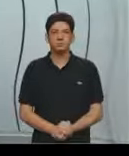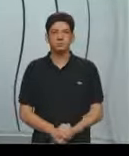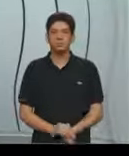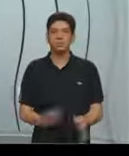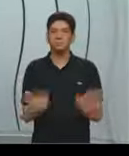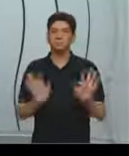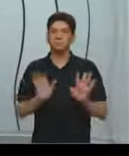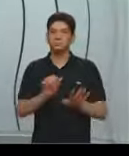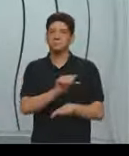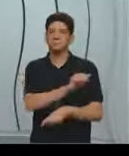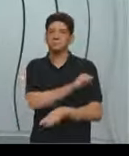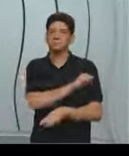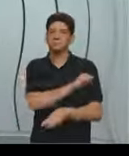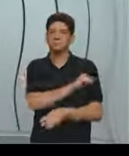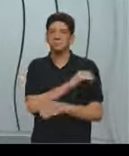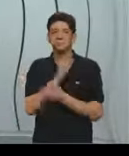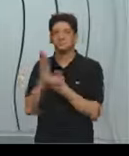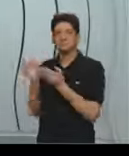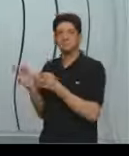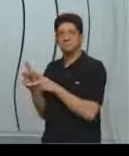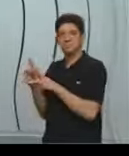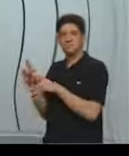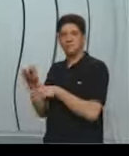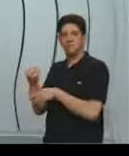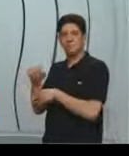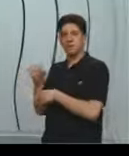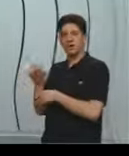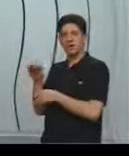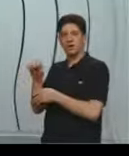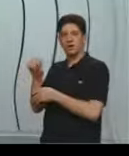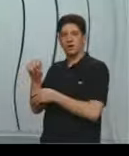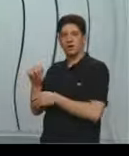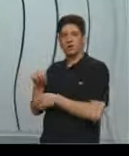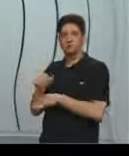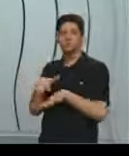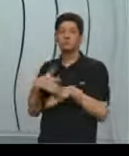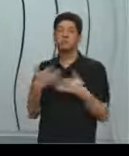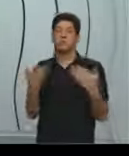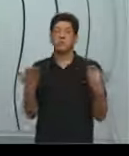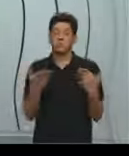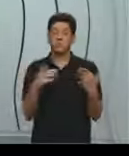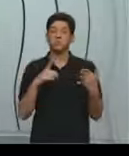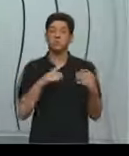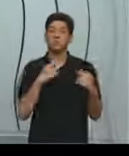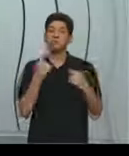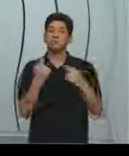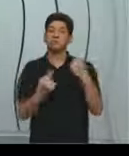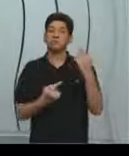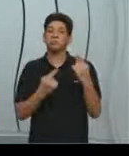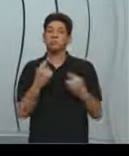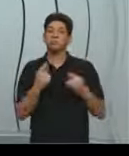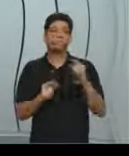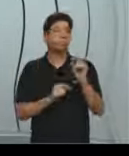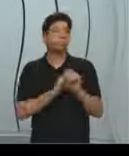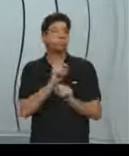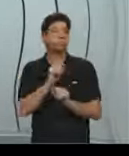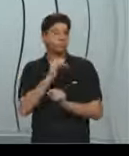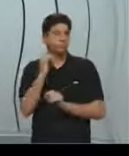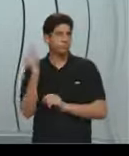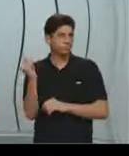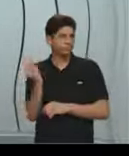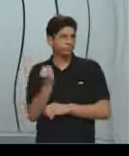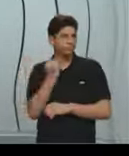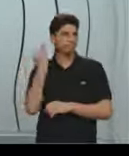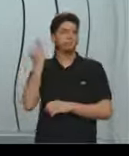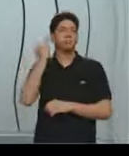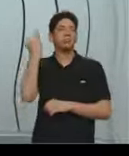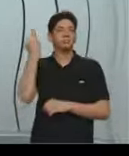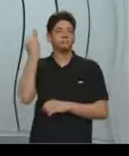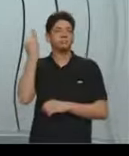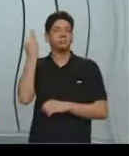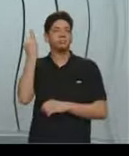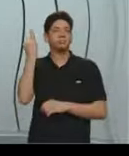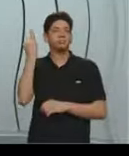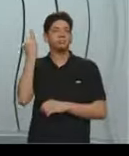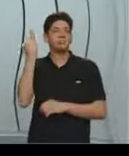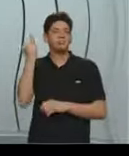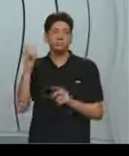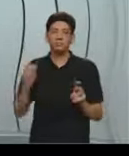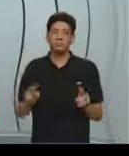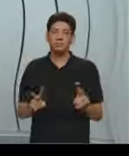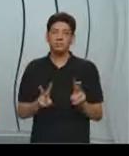o Olá alunos professor Marcos a gente vai começar hoje a discussão importantíssimo que a gente vai fazer